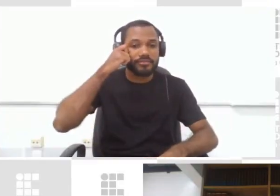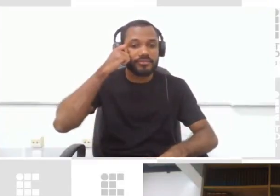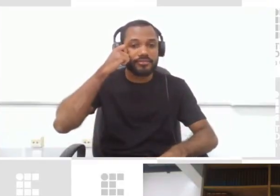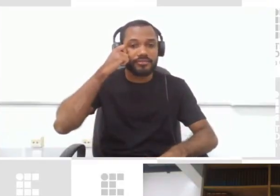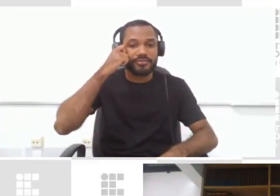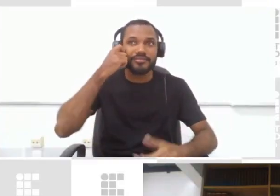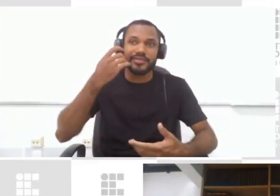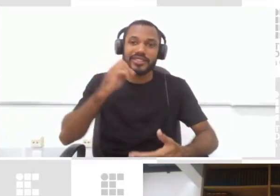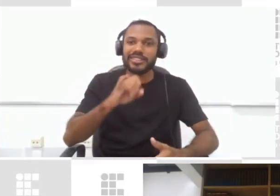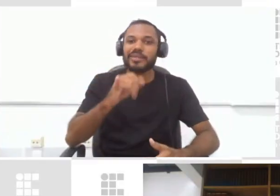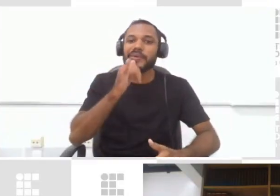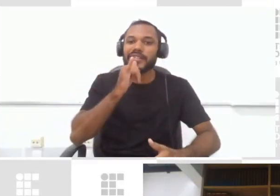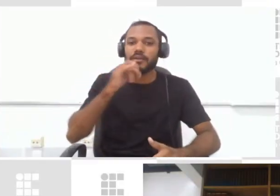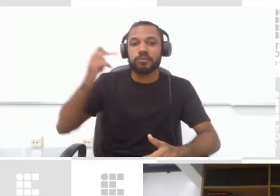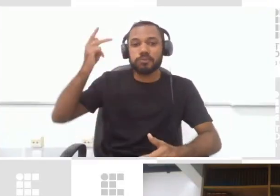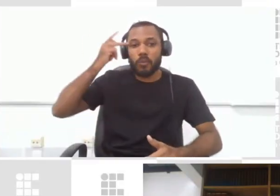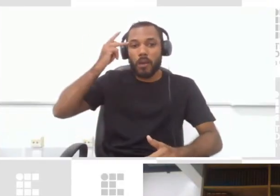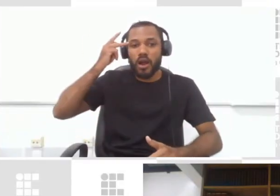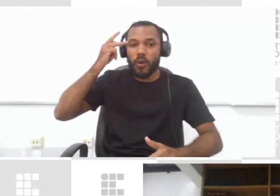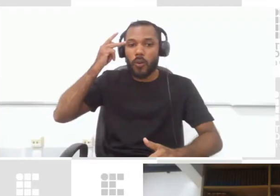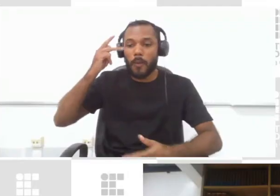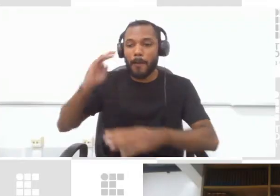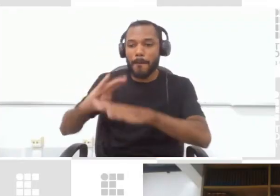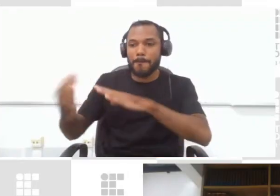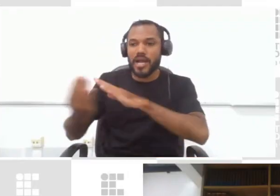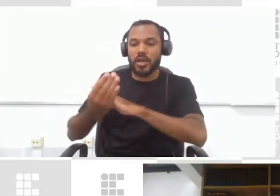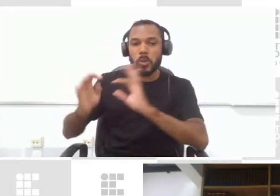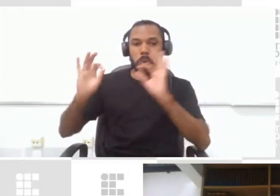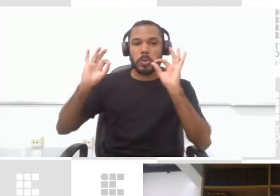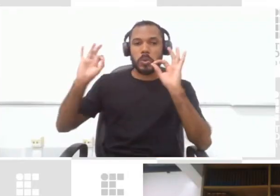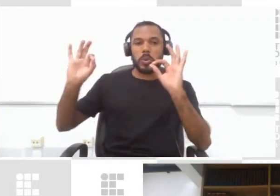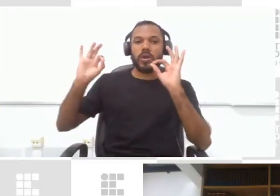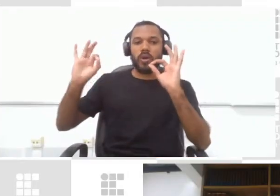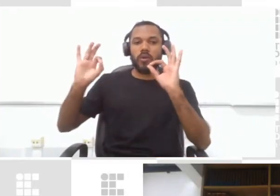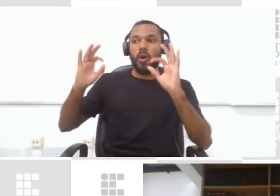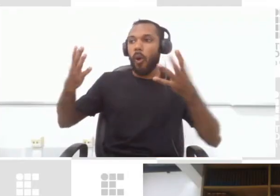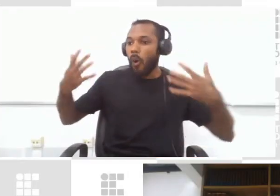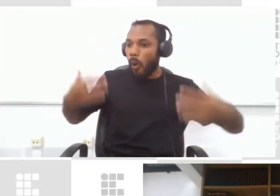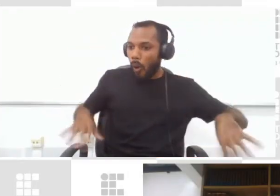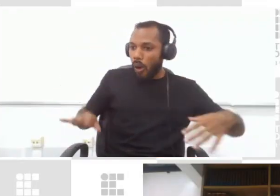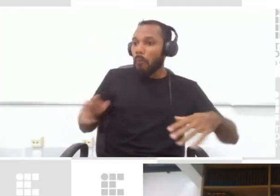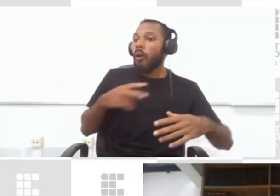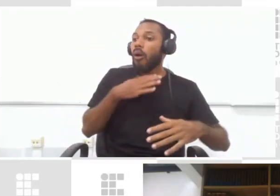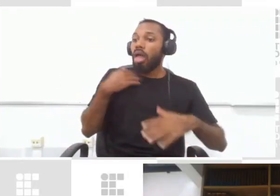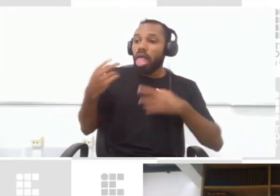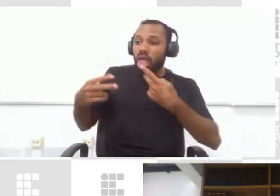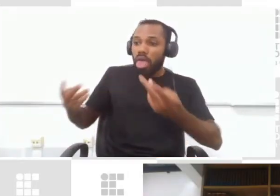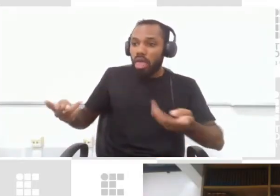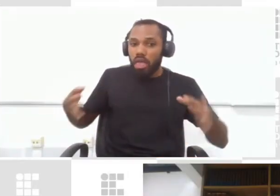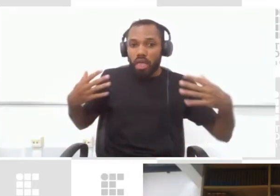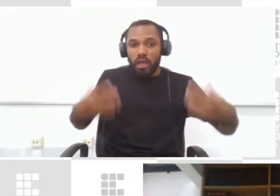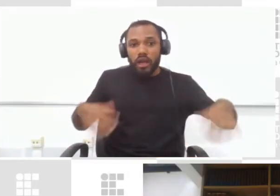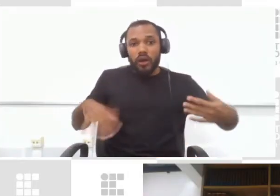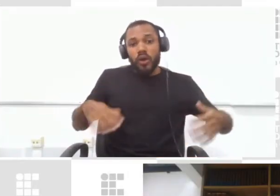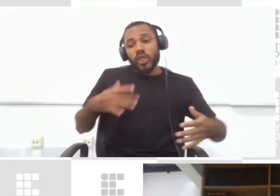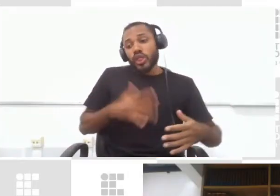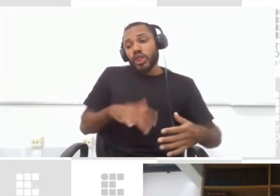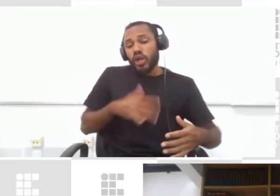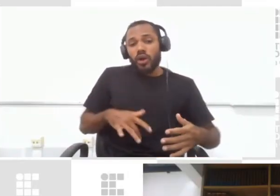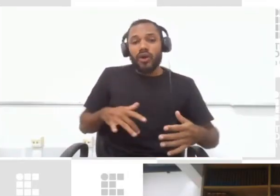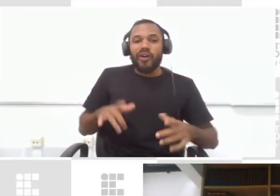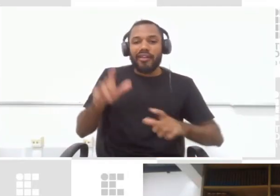que é o bairro chique aqui de São Paulo, etc., haveria uma polvorosa, a televisão